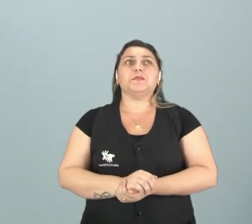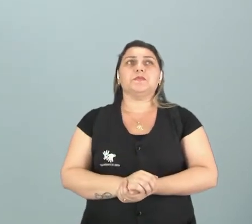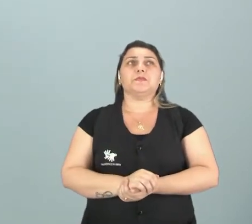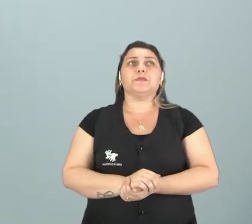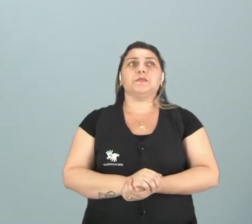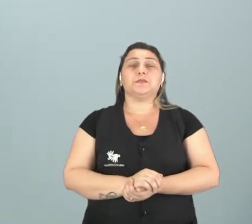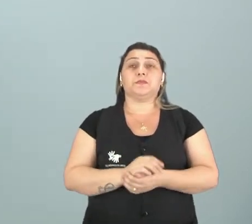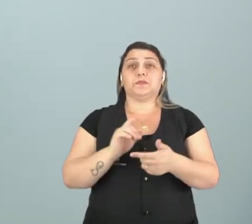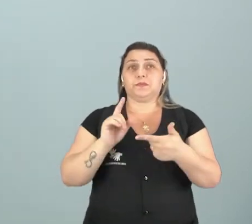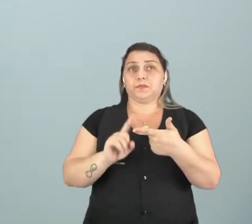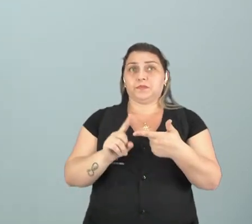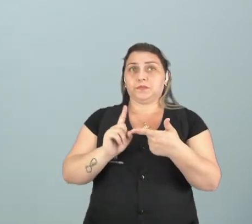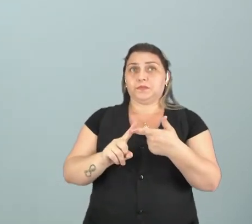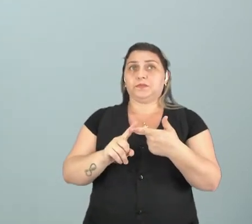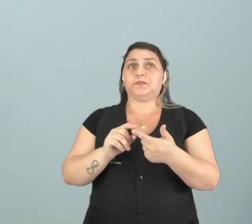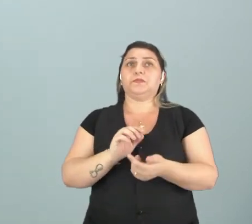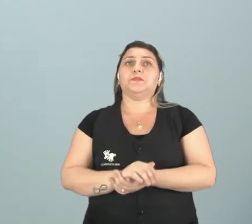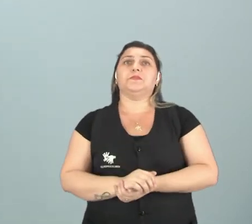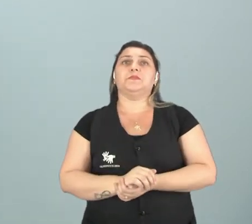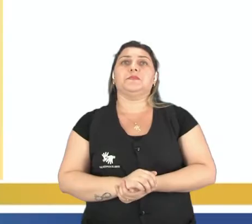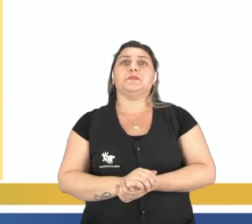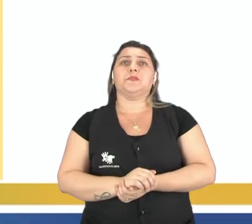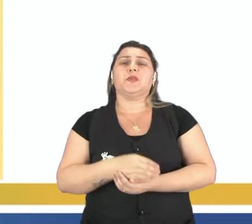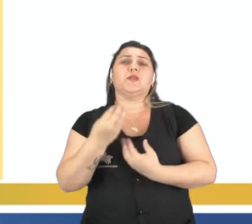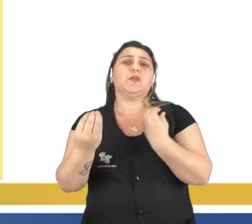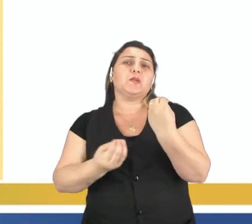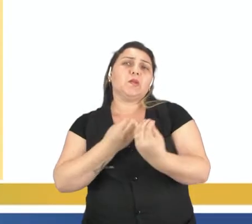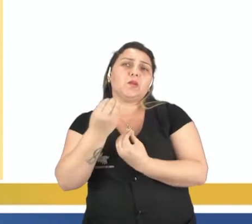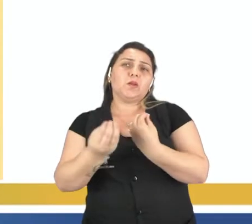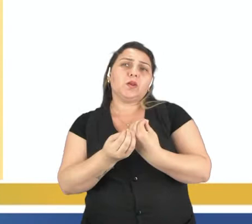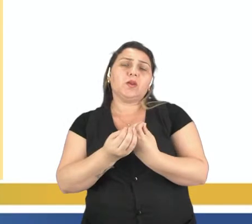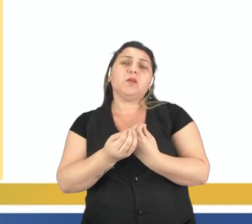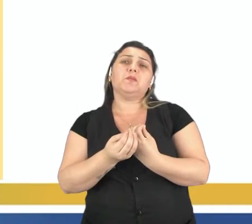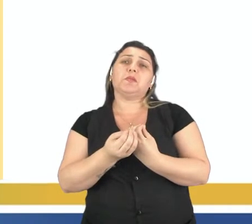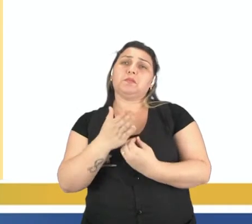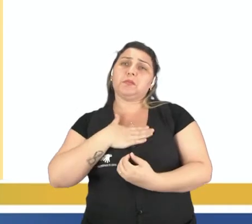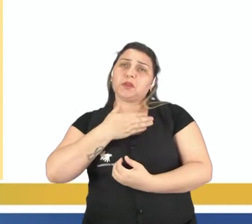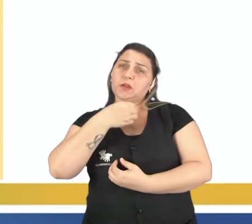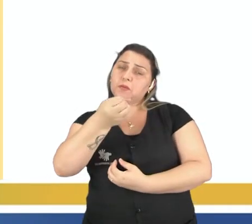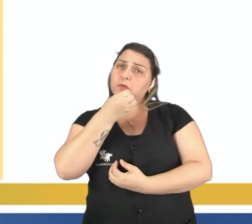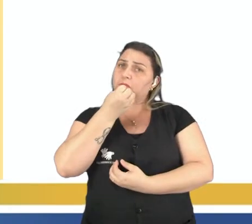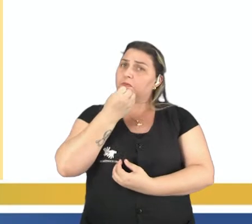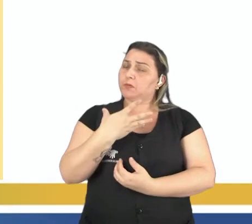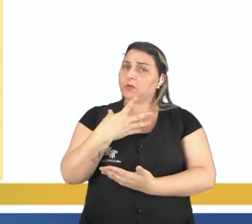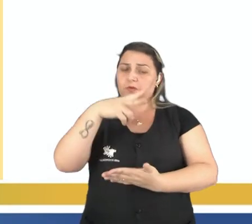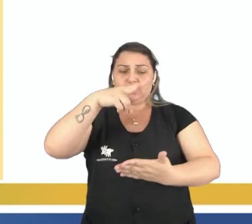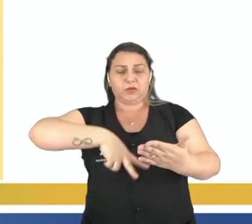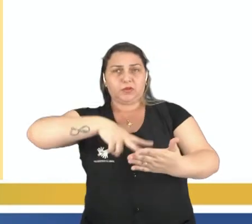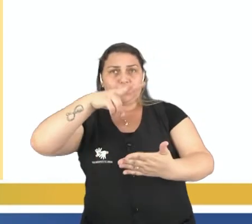vamos ao segundo passo. Passo 2, como enriquecer minha reportagem?